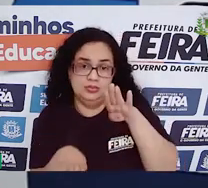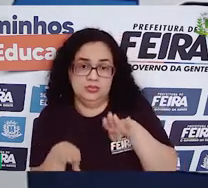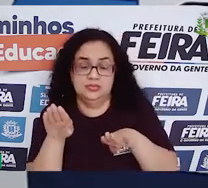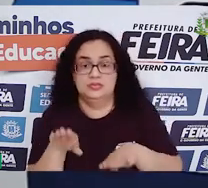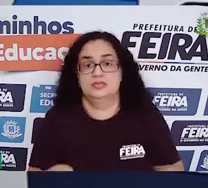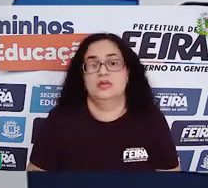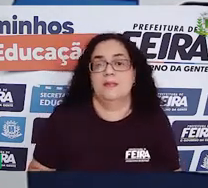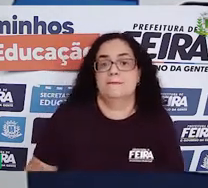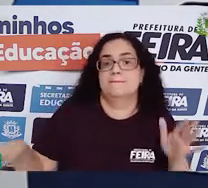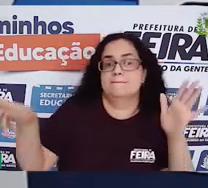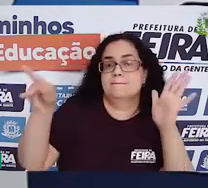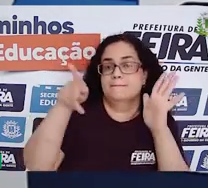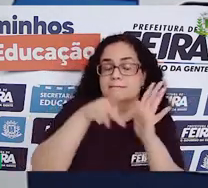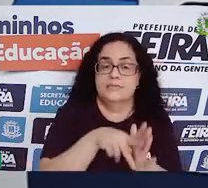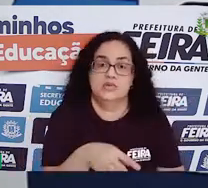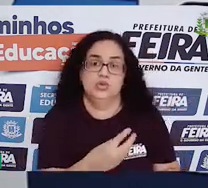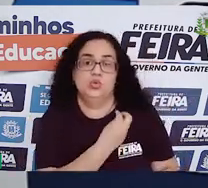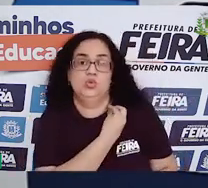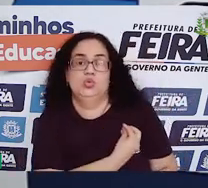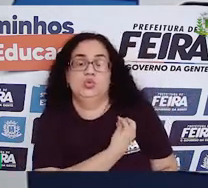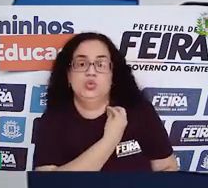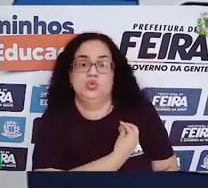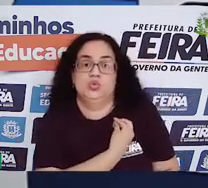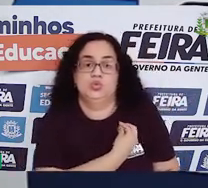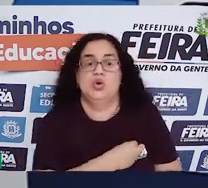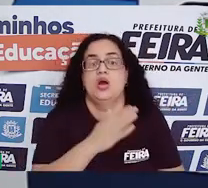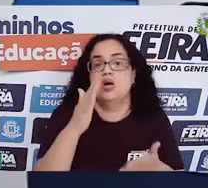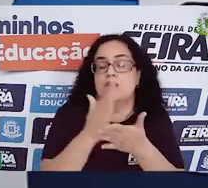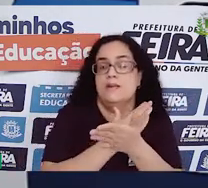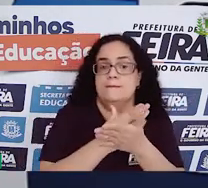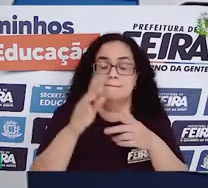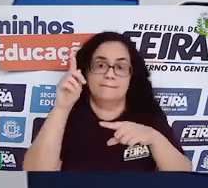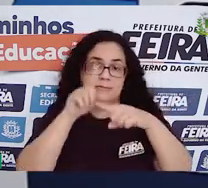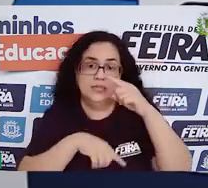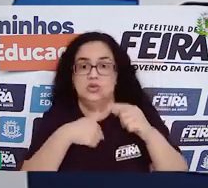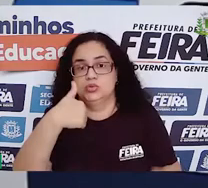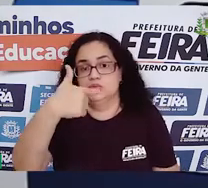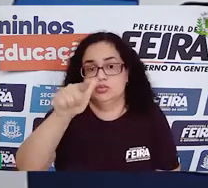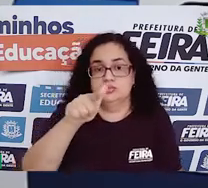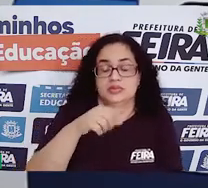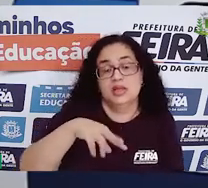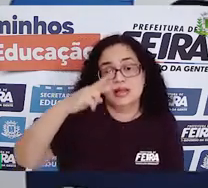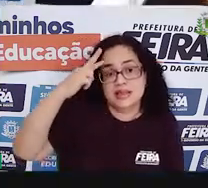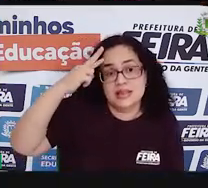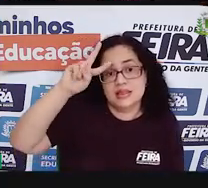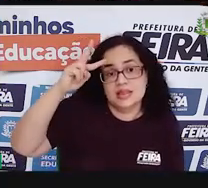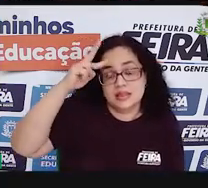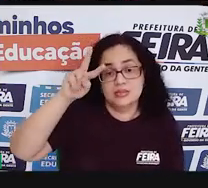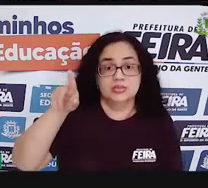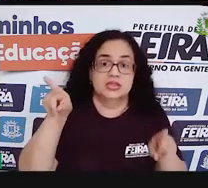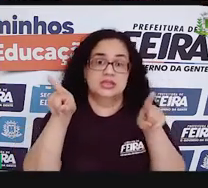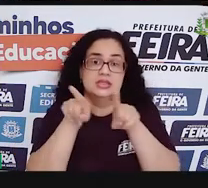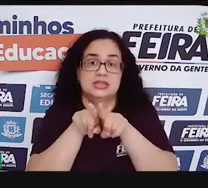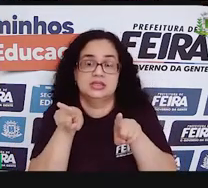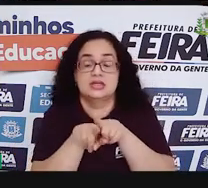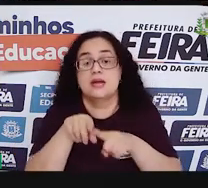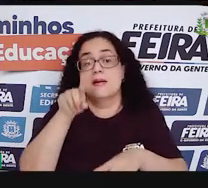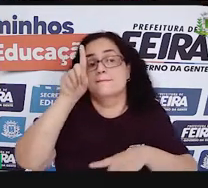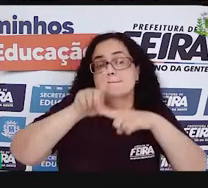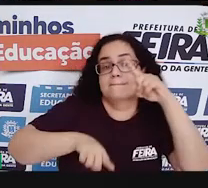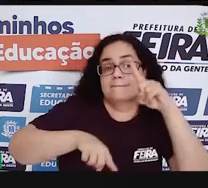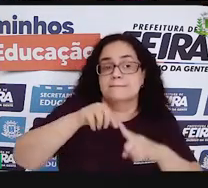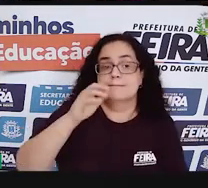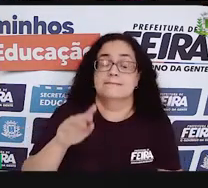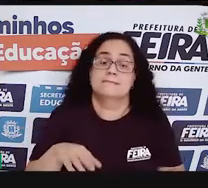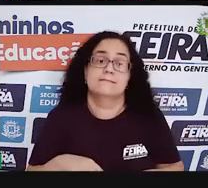uma propriedade presente em alguns materiais, em outros não. Lembrando também que existem materiais